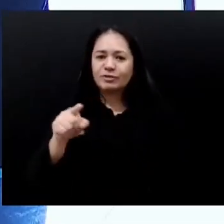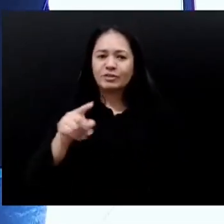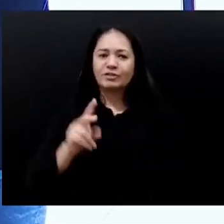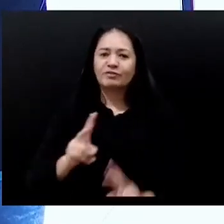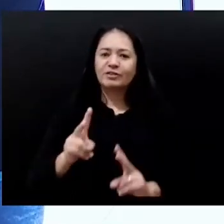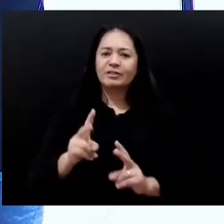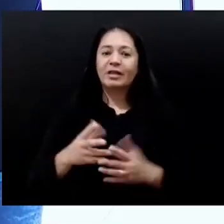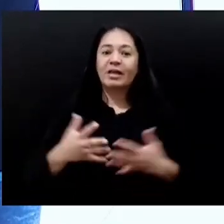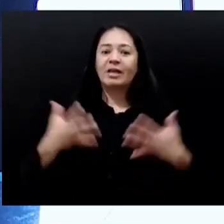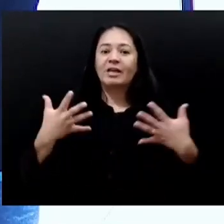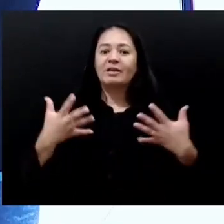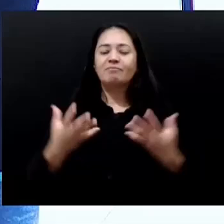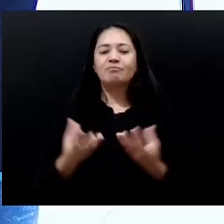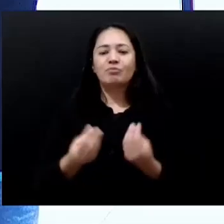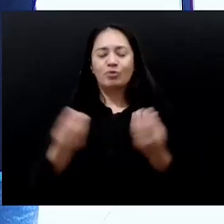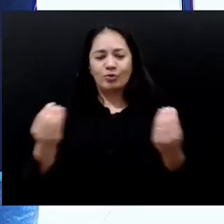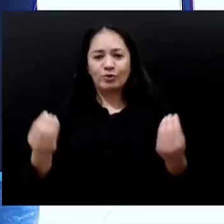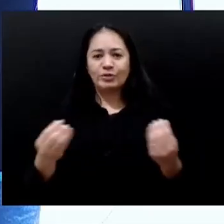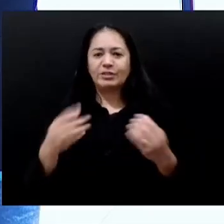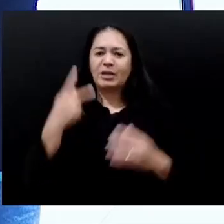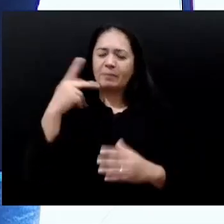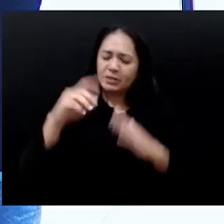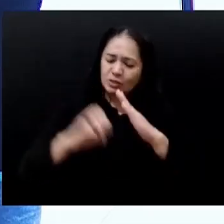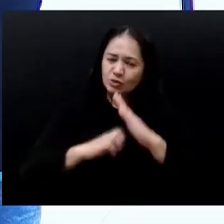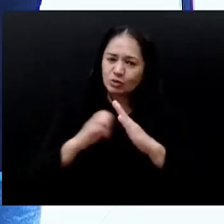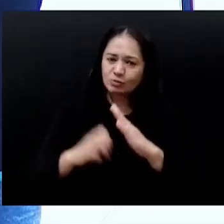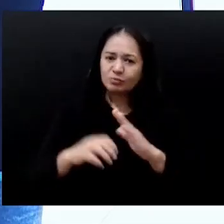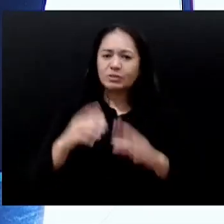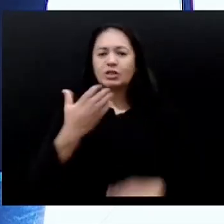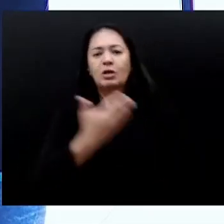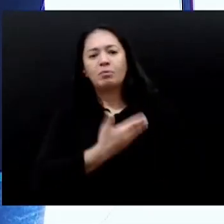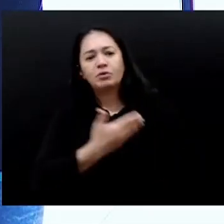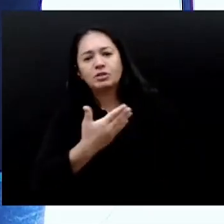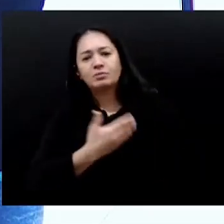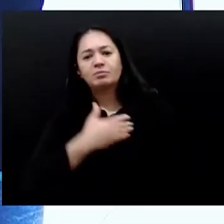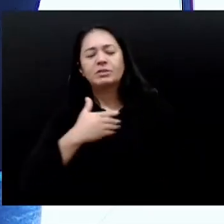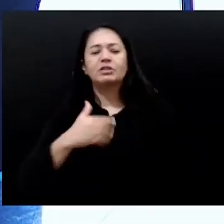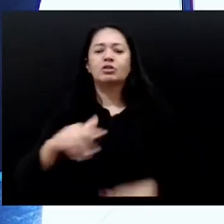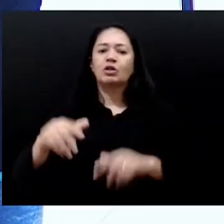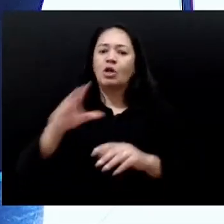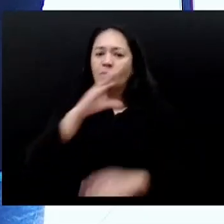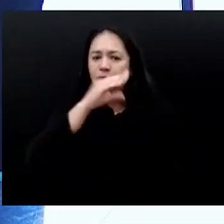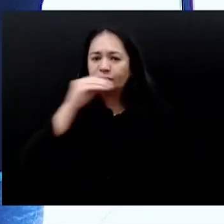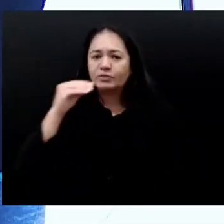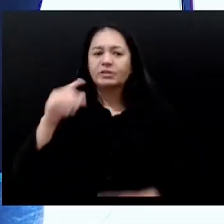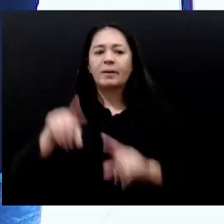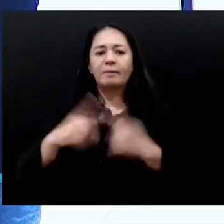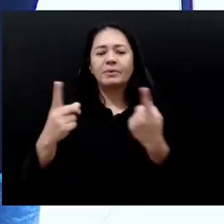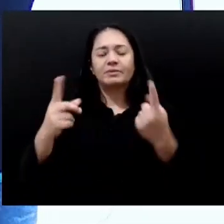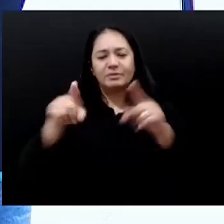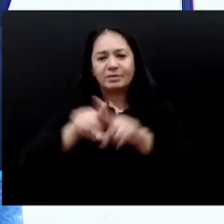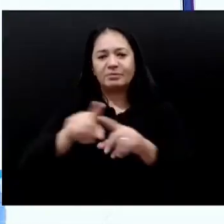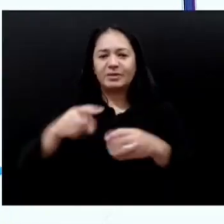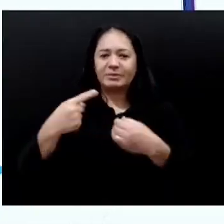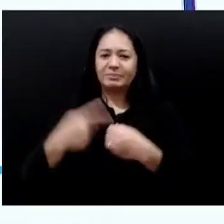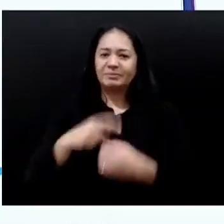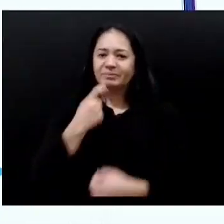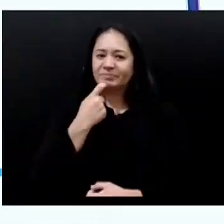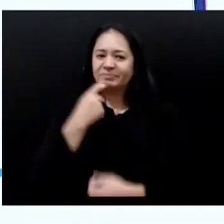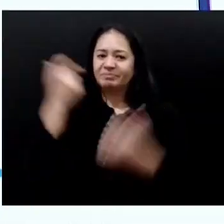só para a sua empresa, não só para os seus amigos, para os seus colaboradores, mas também para a cidade de Campinas. Parabéns, muito